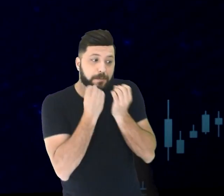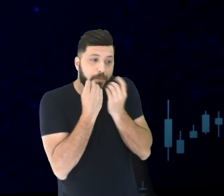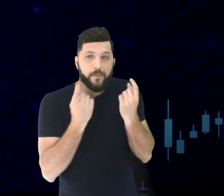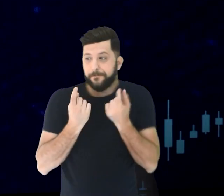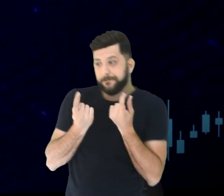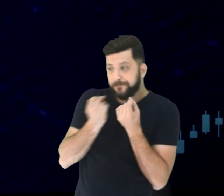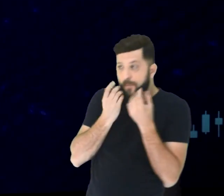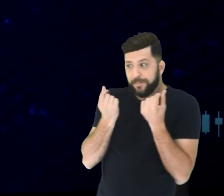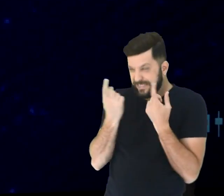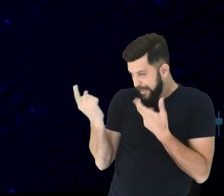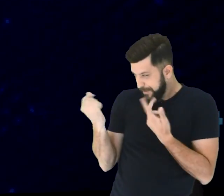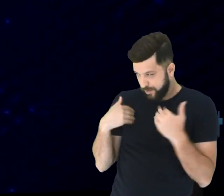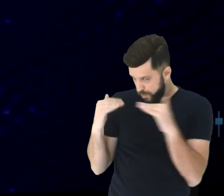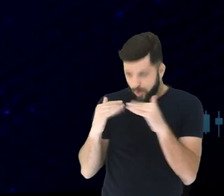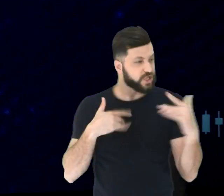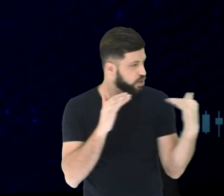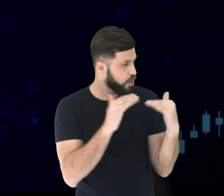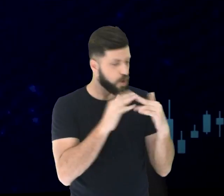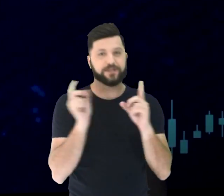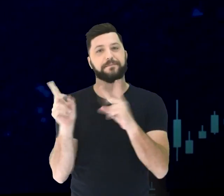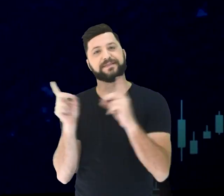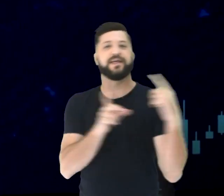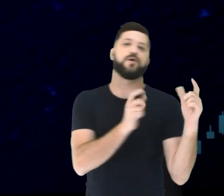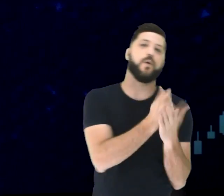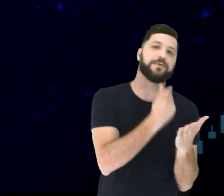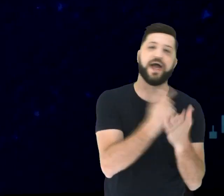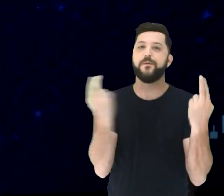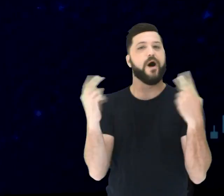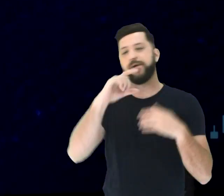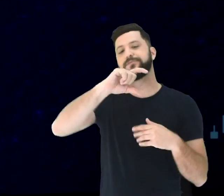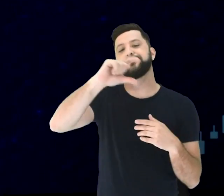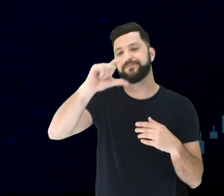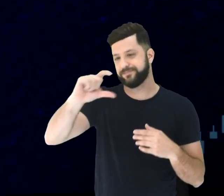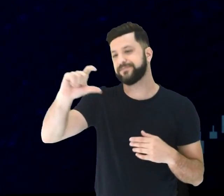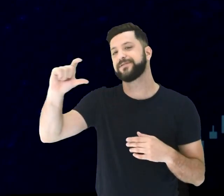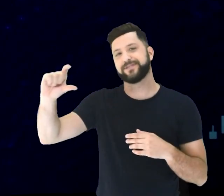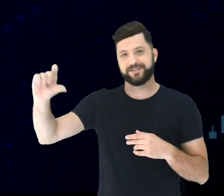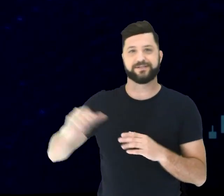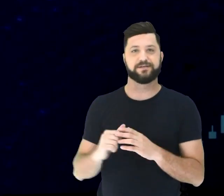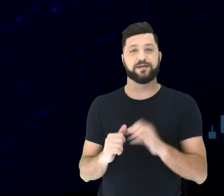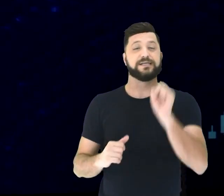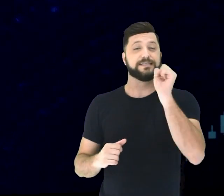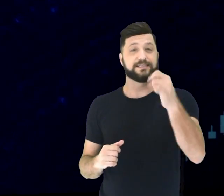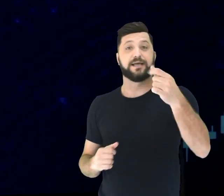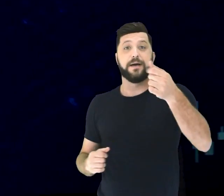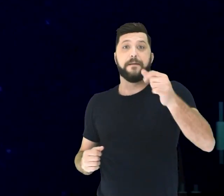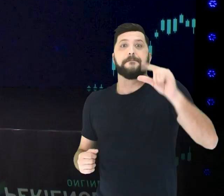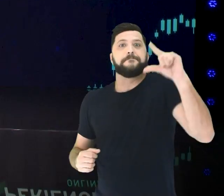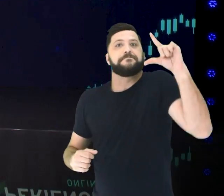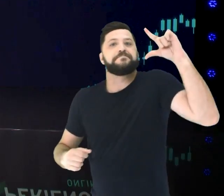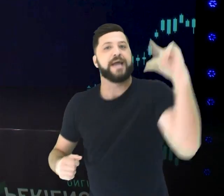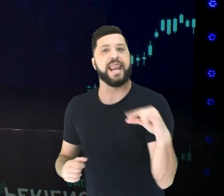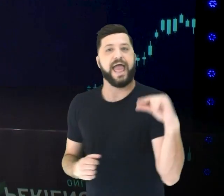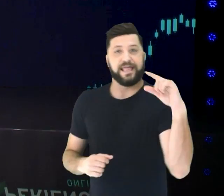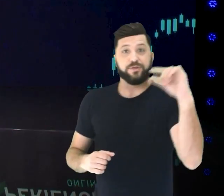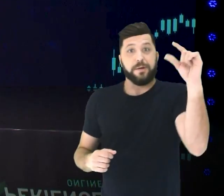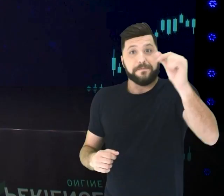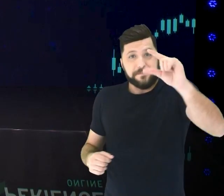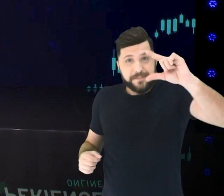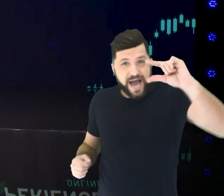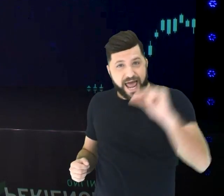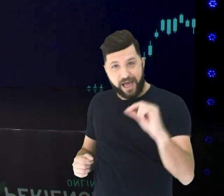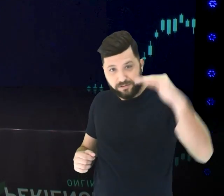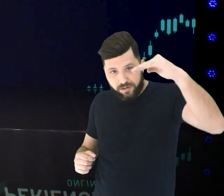para montar outro fazer posição tá já quando a gente tem o mercado com um preço caro ou com preço barato o que acontece